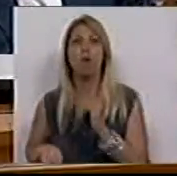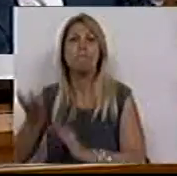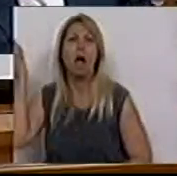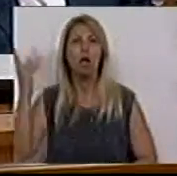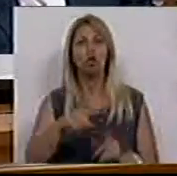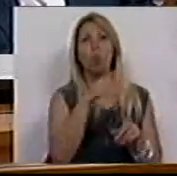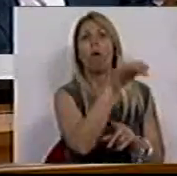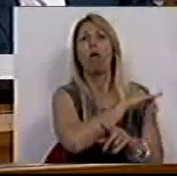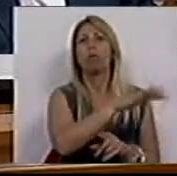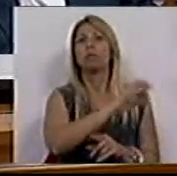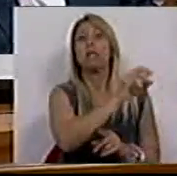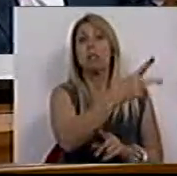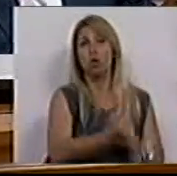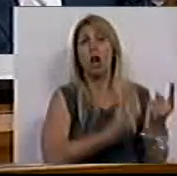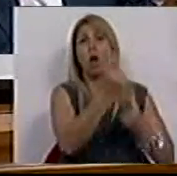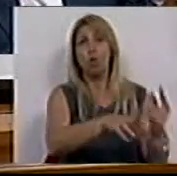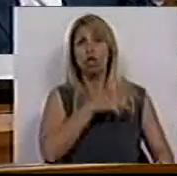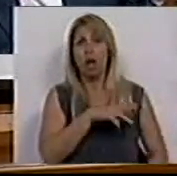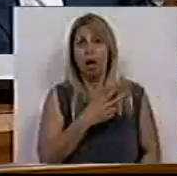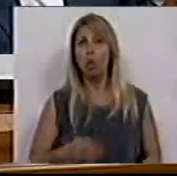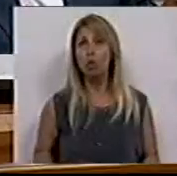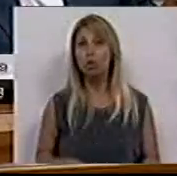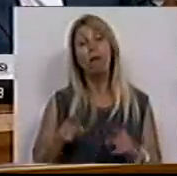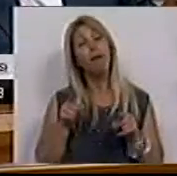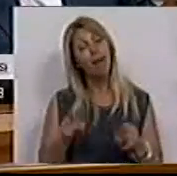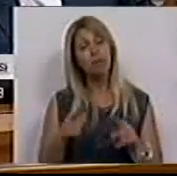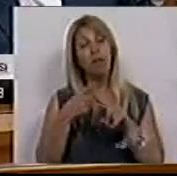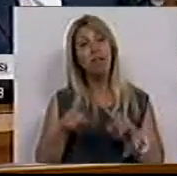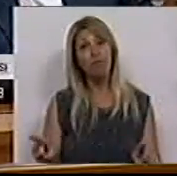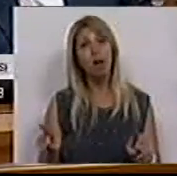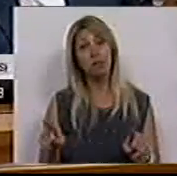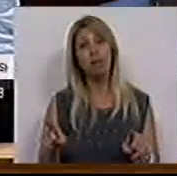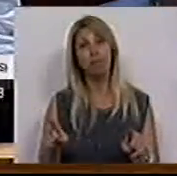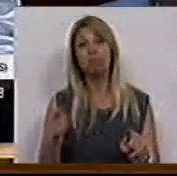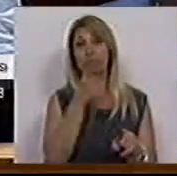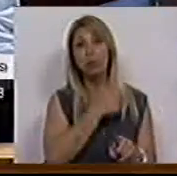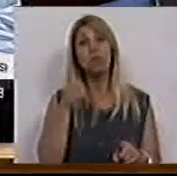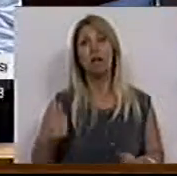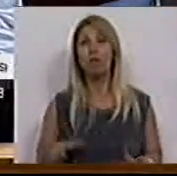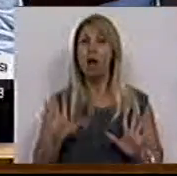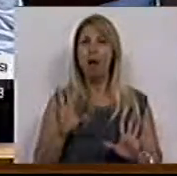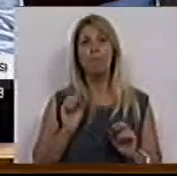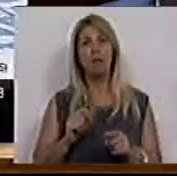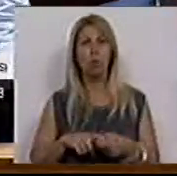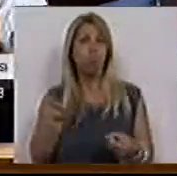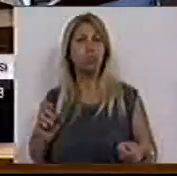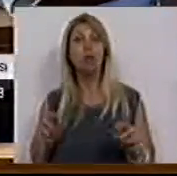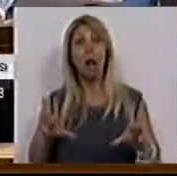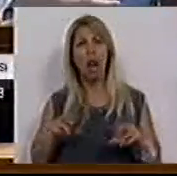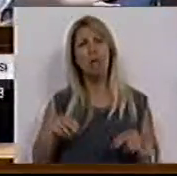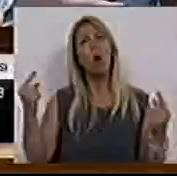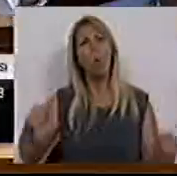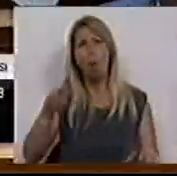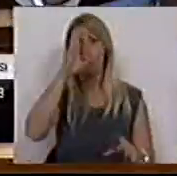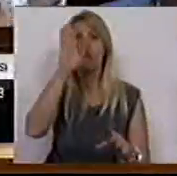bolso de muitos ricos. E esta é a diferença no peso dos sacrifícios. Mas saídas limpas também houve, e nós sabemos bem. Temos, aliás,